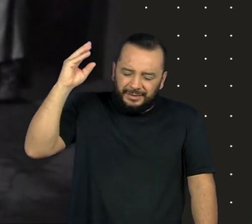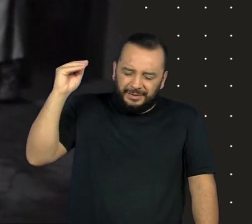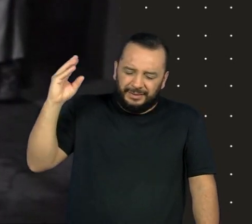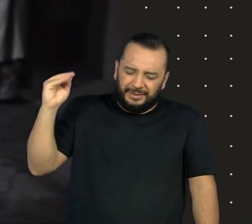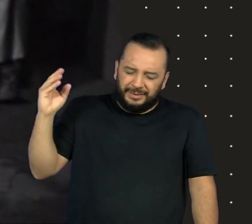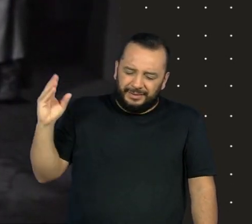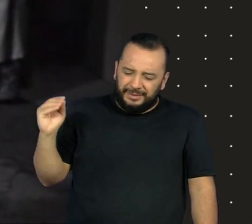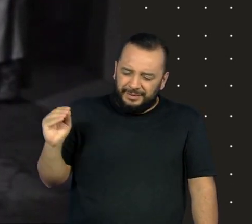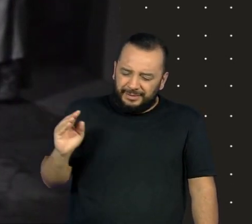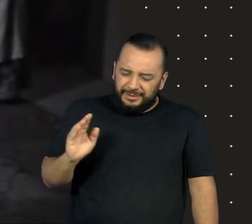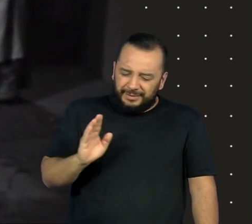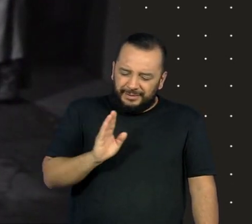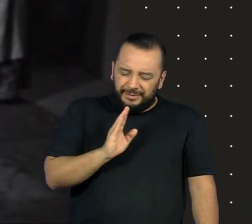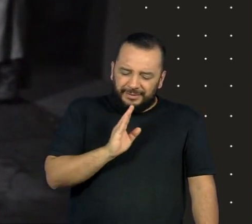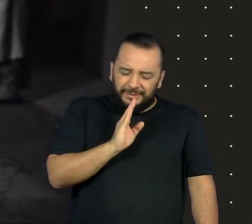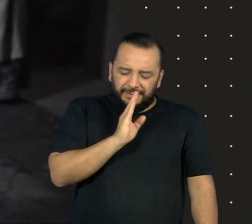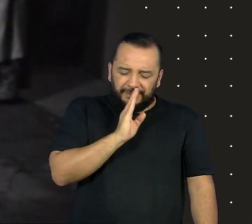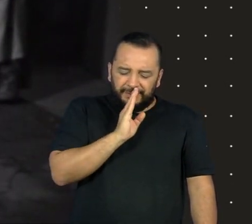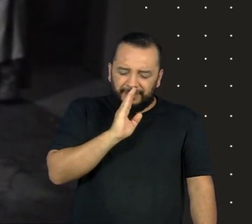no silêncio dos sonhos,